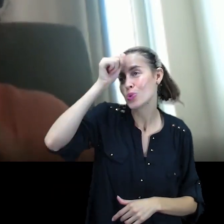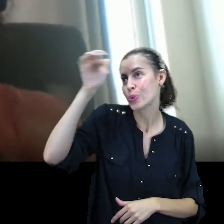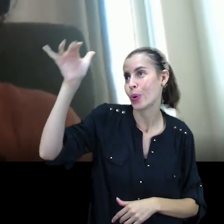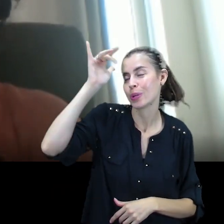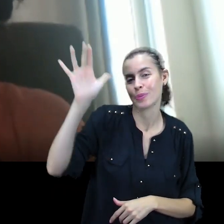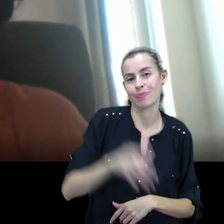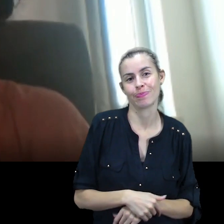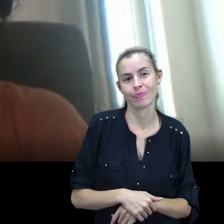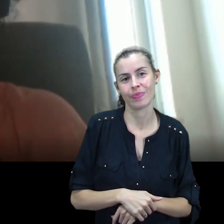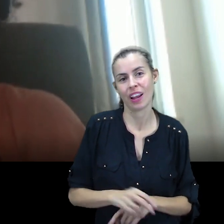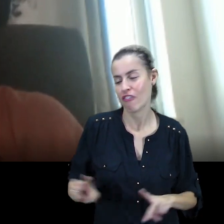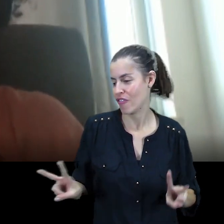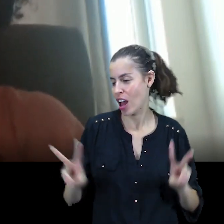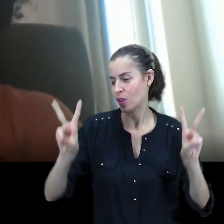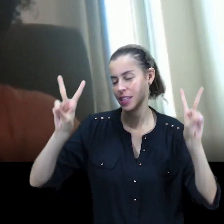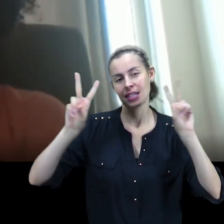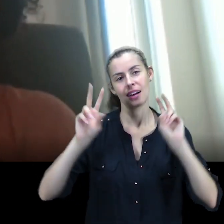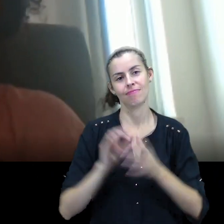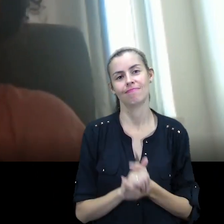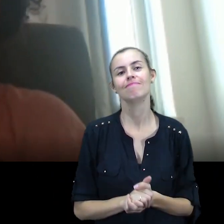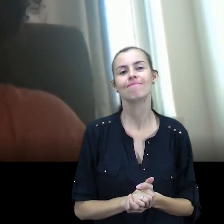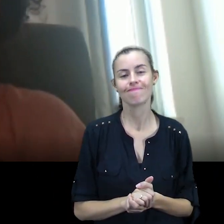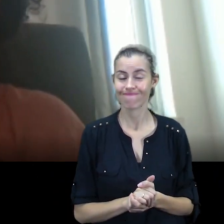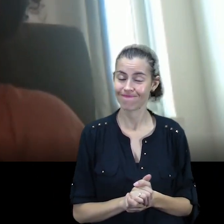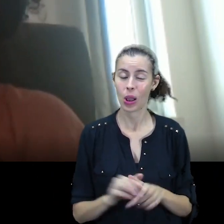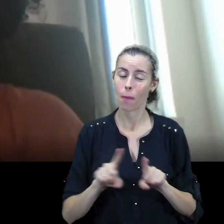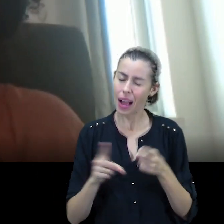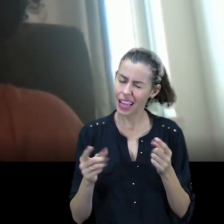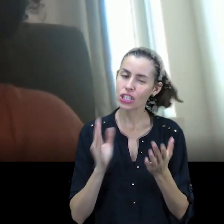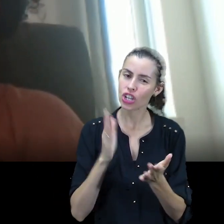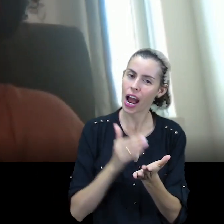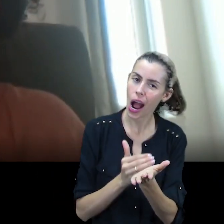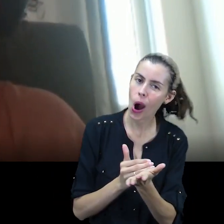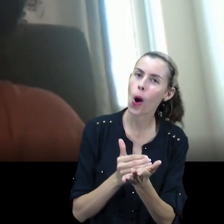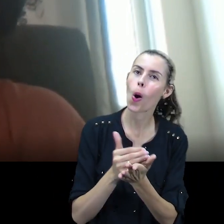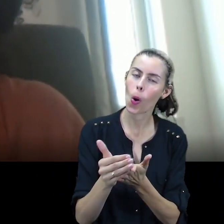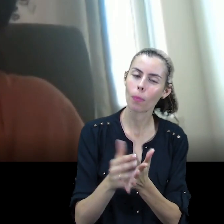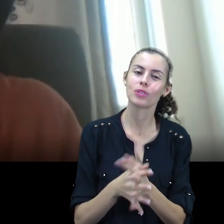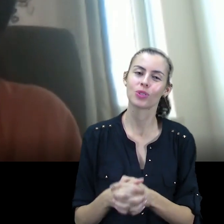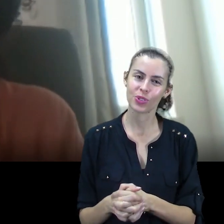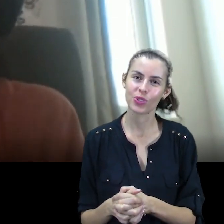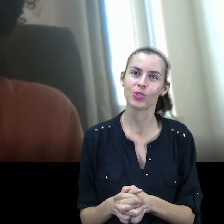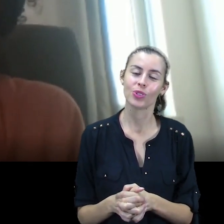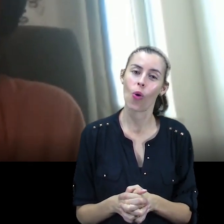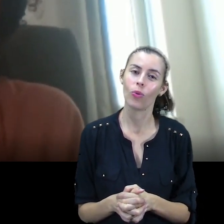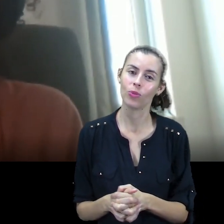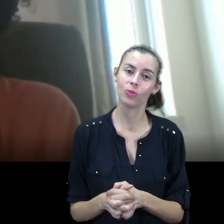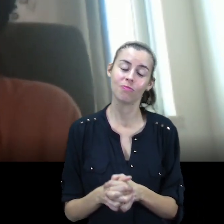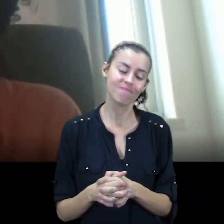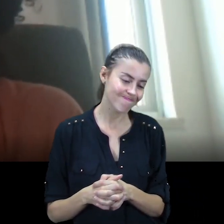nessa sensibilização eterna e para efetivar essas implementações. E é isso, gente. Obrigada.